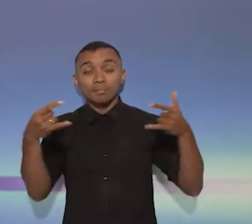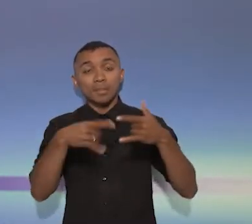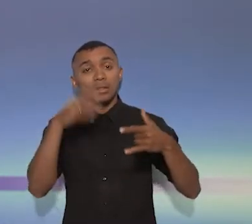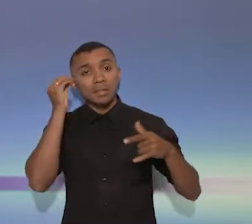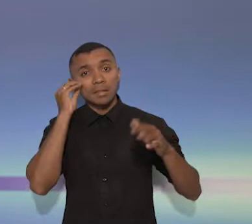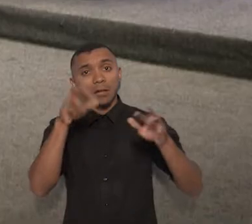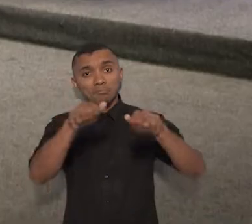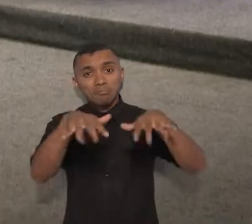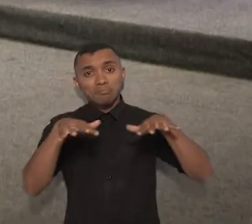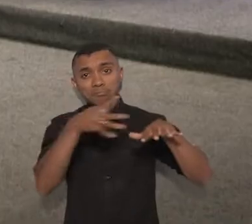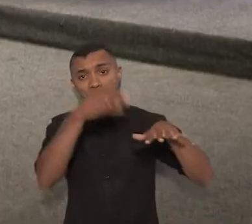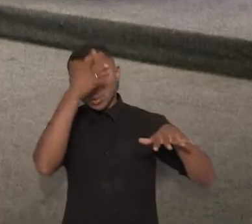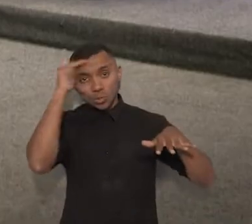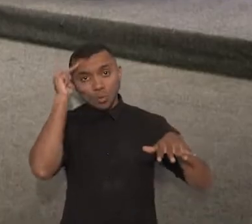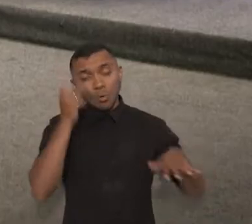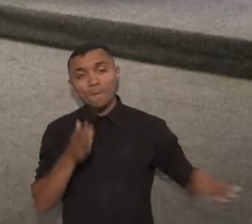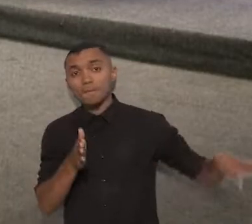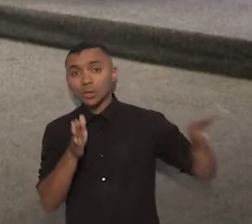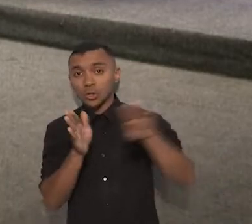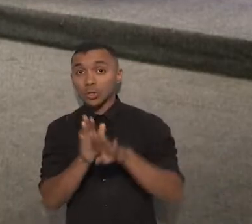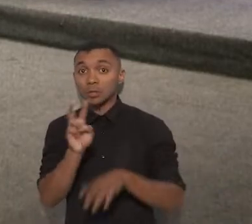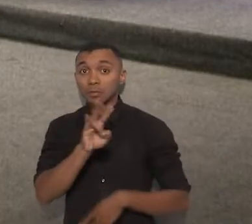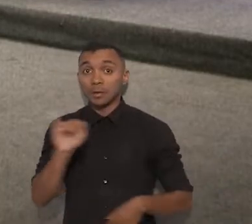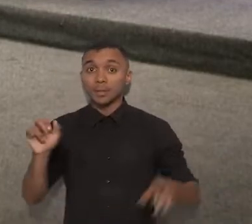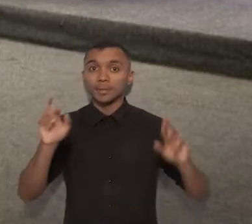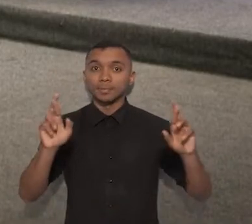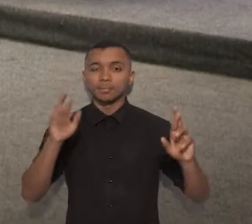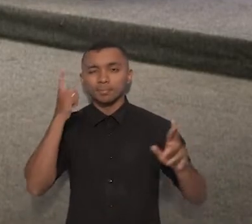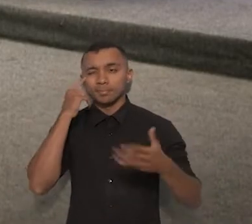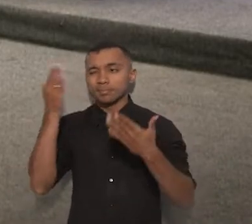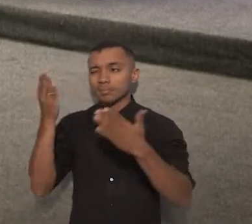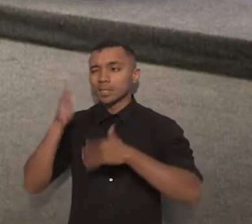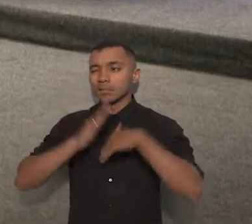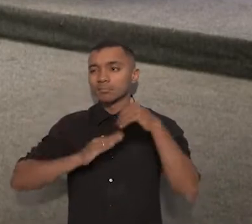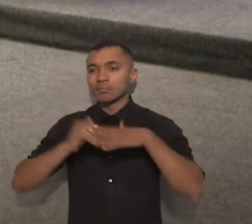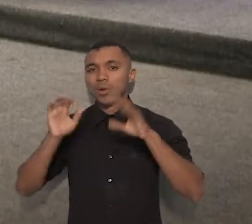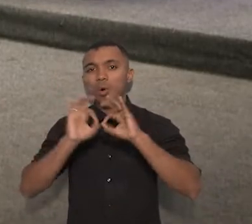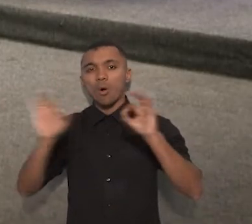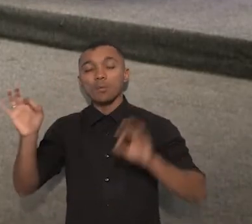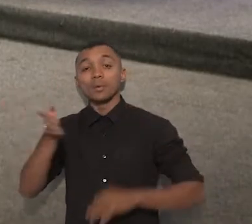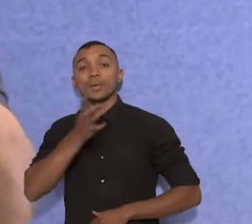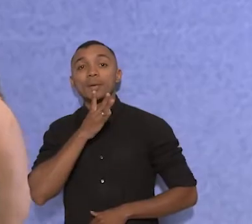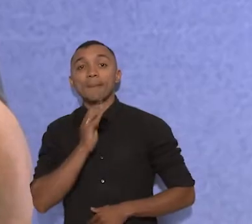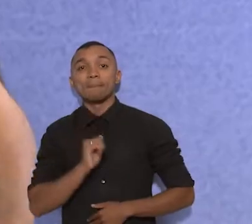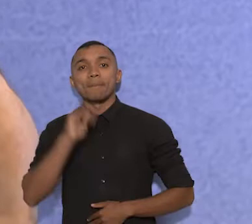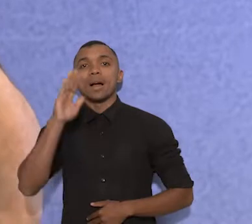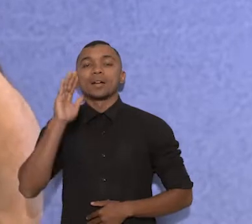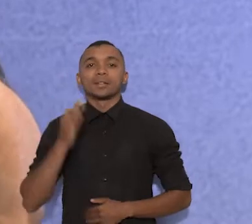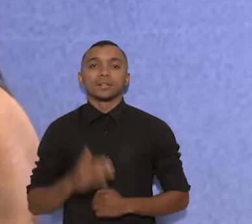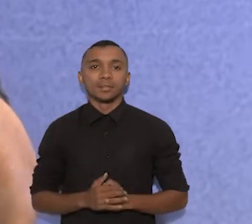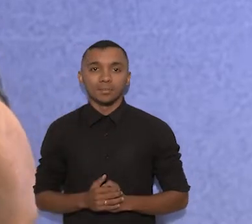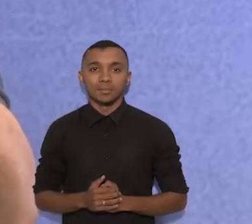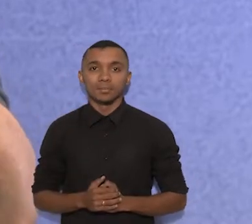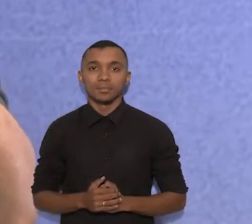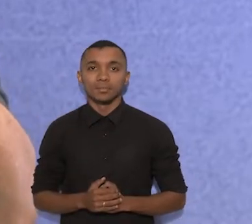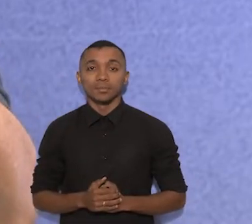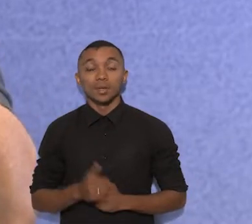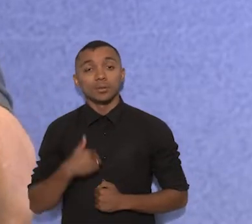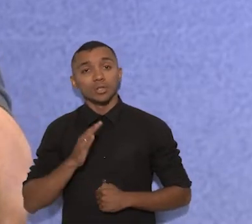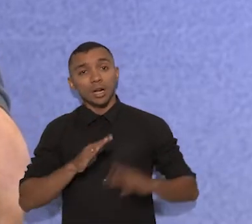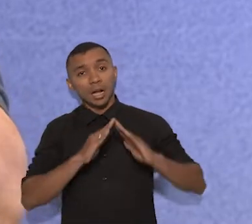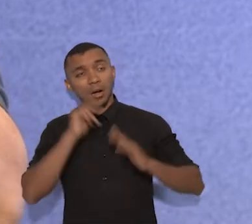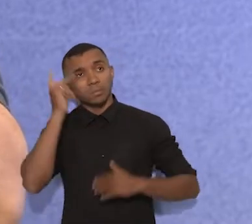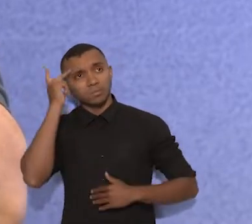comparece. É, e o Ceará sabe, tem tudo para ganhar. Oportunidade. Né? Agora, Graziano, você como um bom paulista conhece mais do que eu, muito embora eu morei lá e conheço um pouco